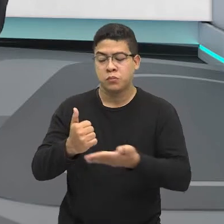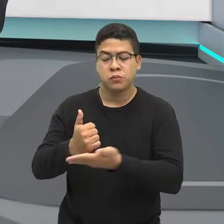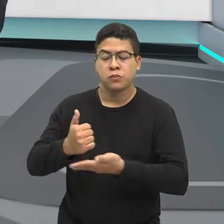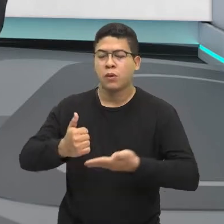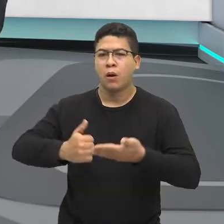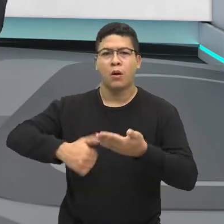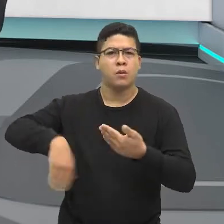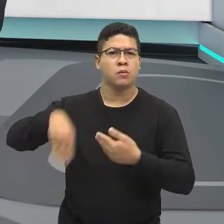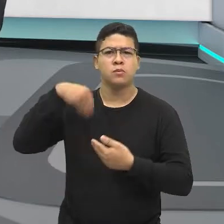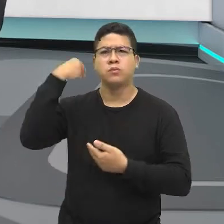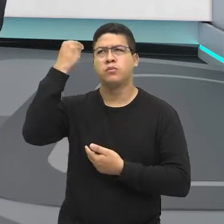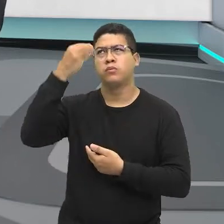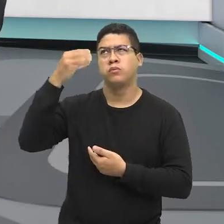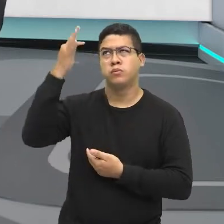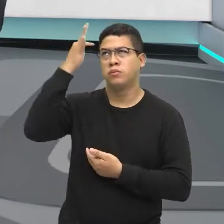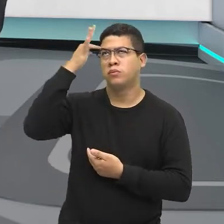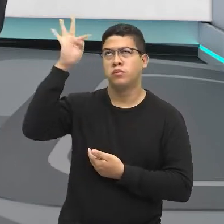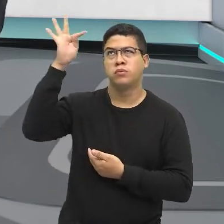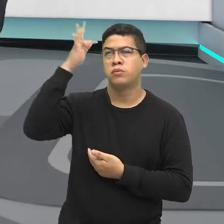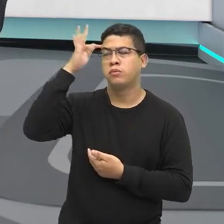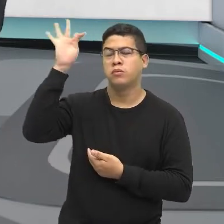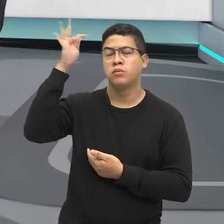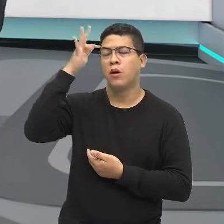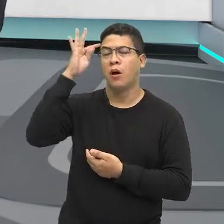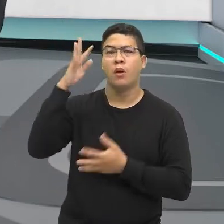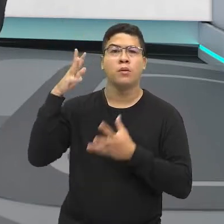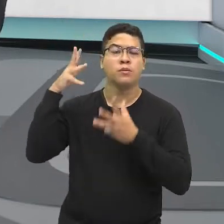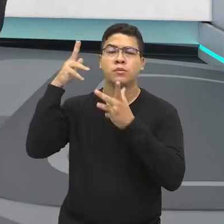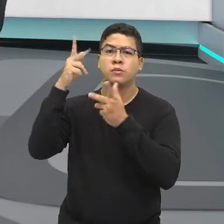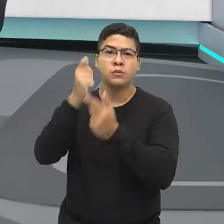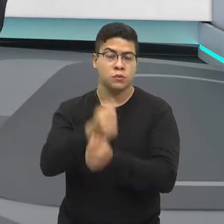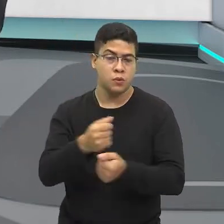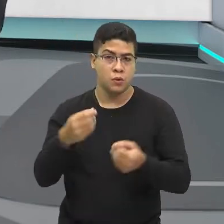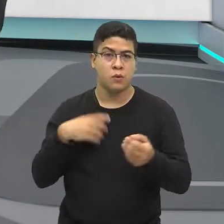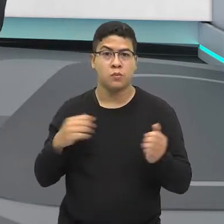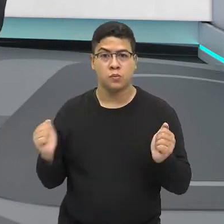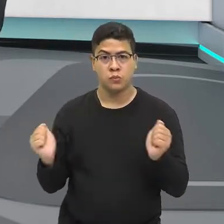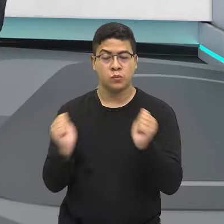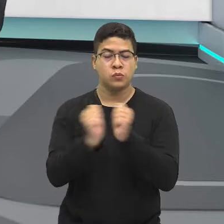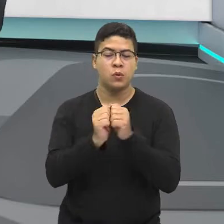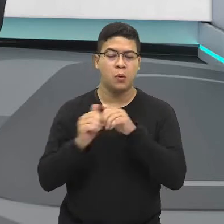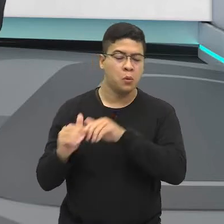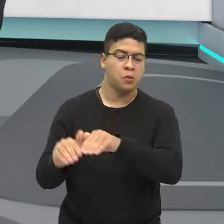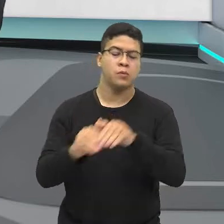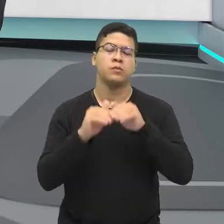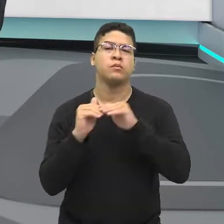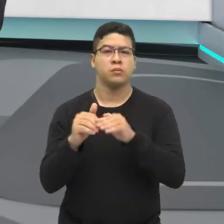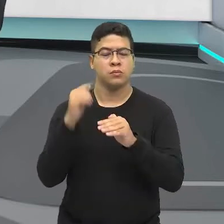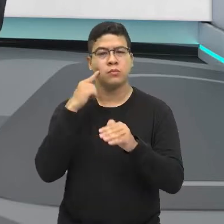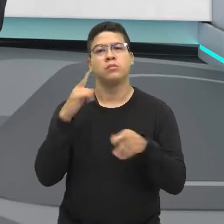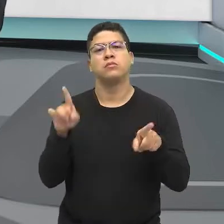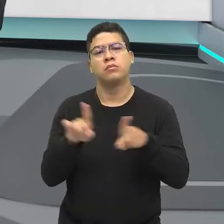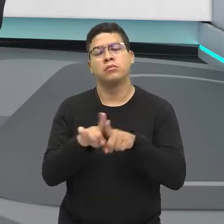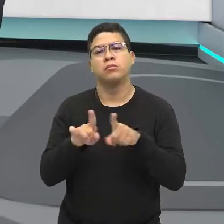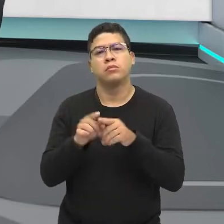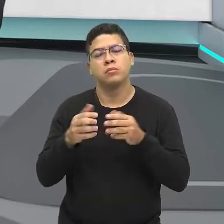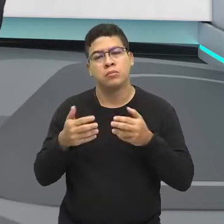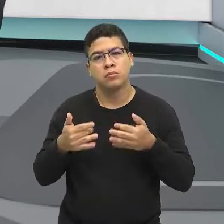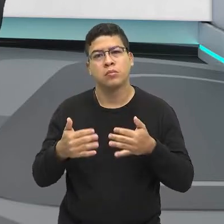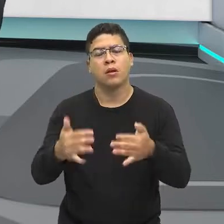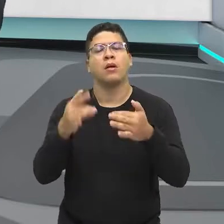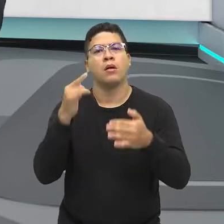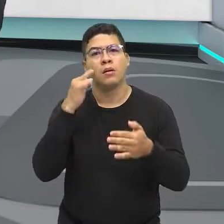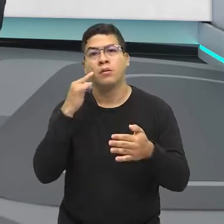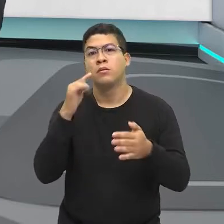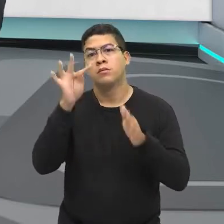ele teorizou tudo aquilo, ele juntou ali as estruturas, basilou, e a partir dos textos